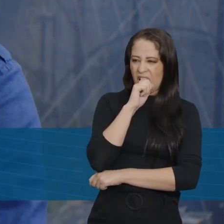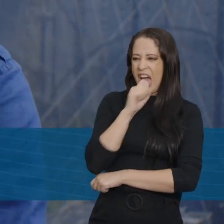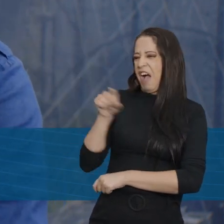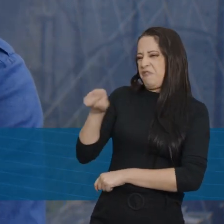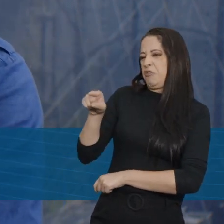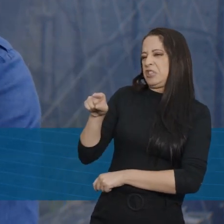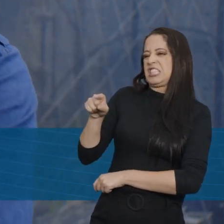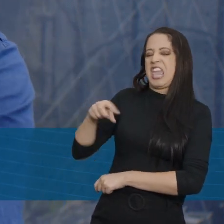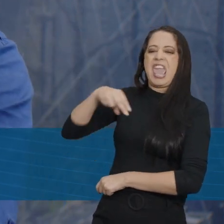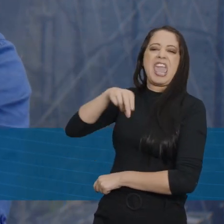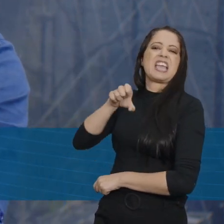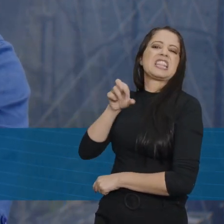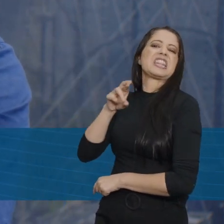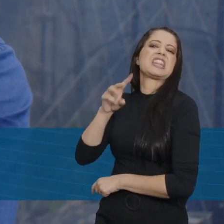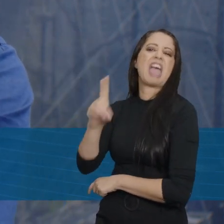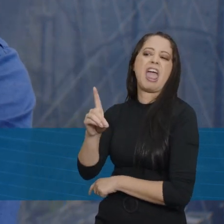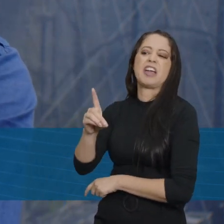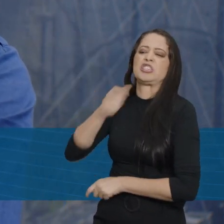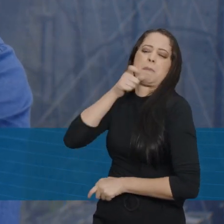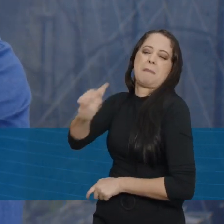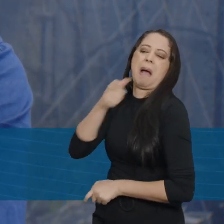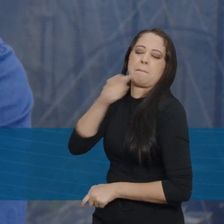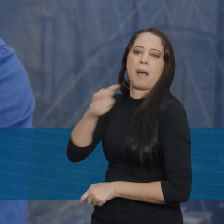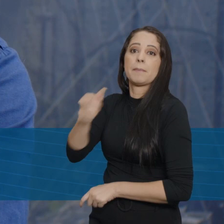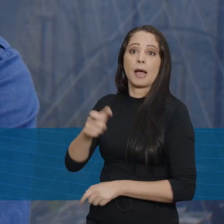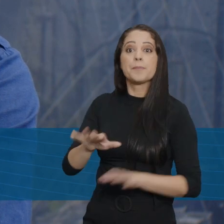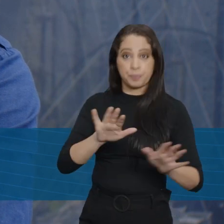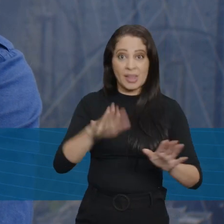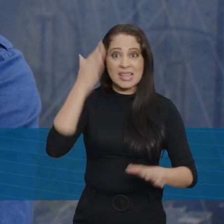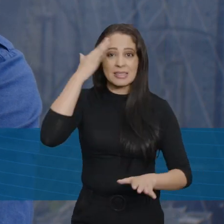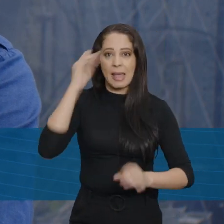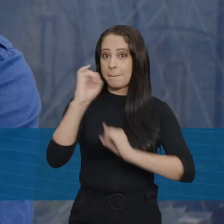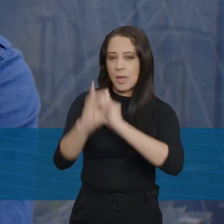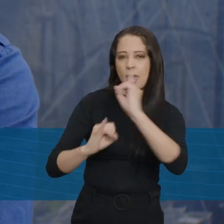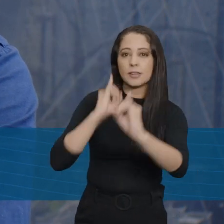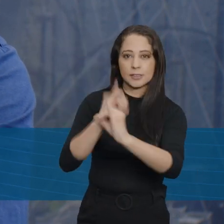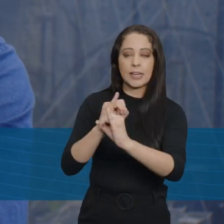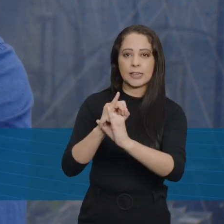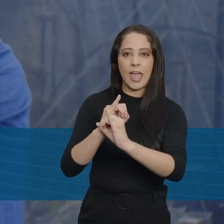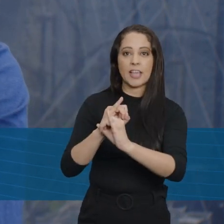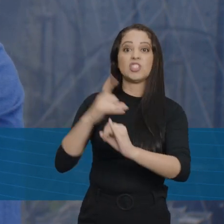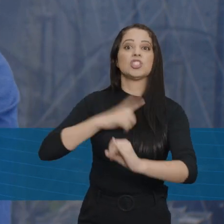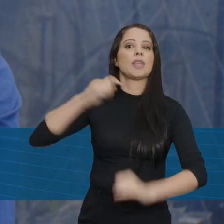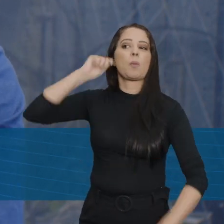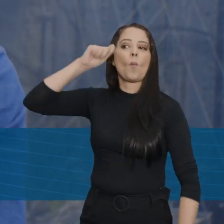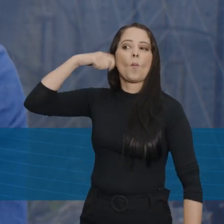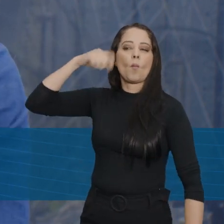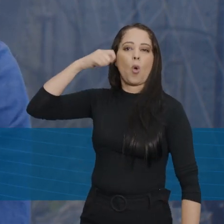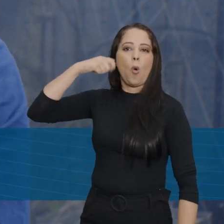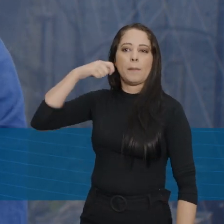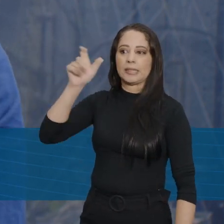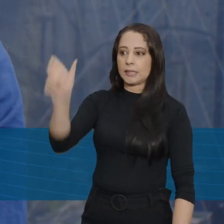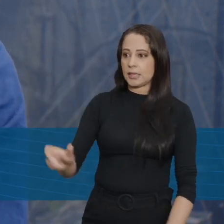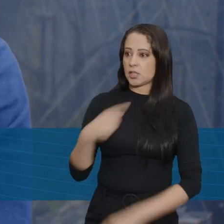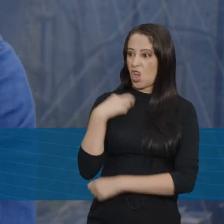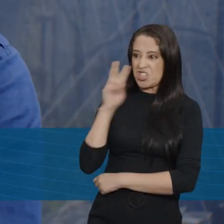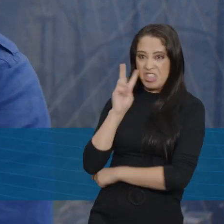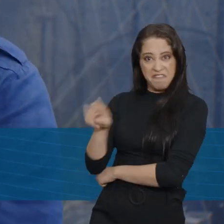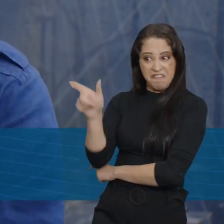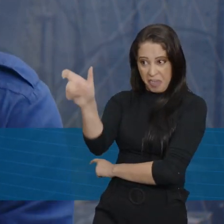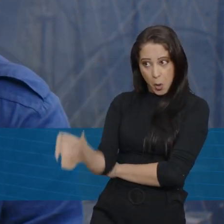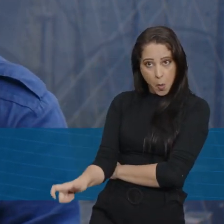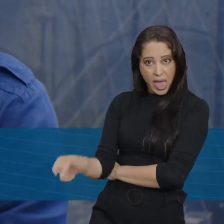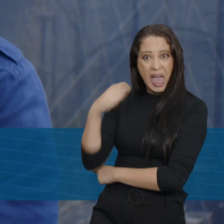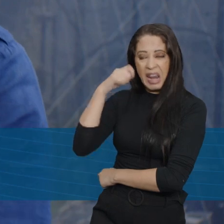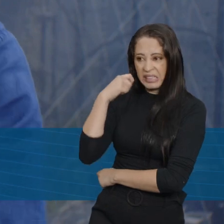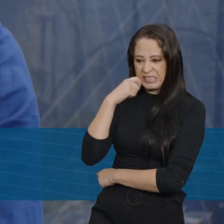bullying. Aquela pessoa assim, a gente vê isso às vezes na própria internet, né? Tem uma atriz se destacando, mas você viu que o dedinho